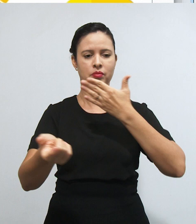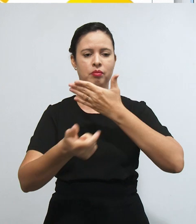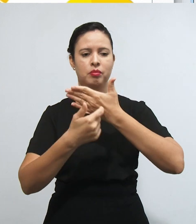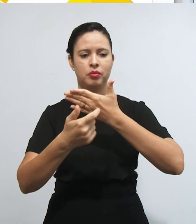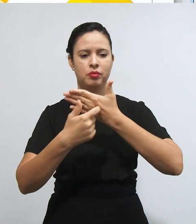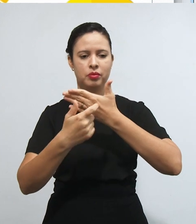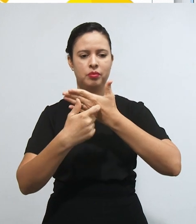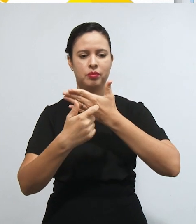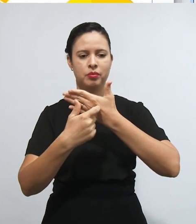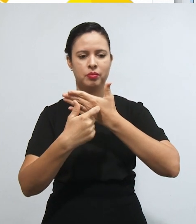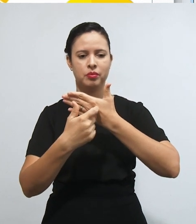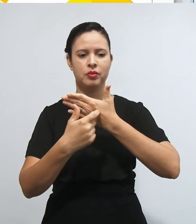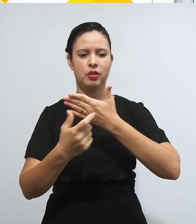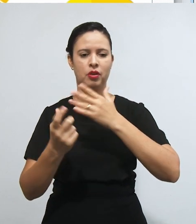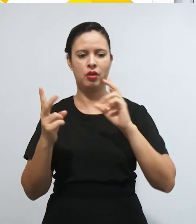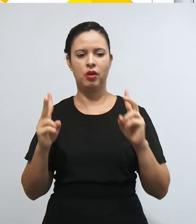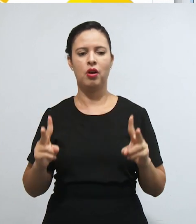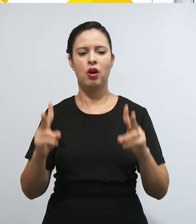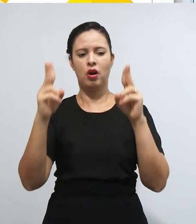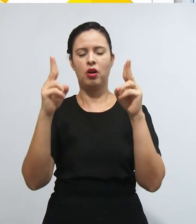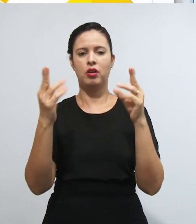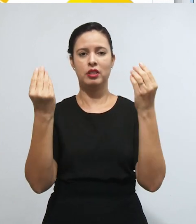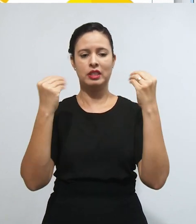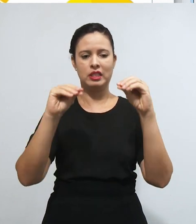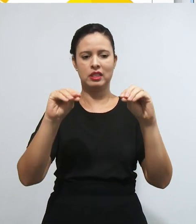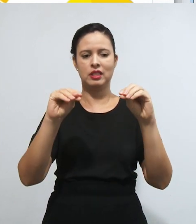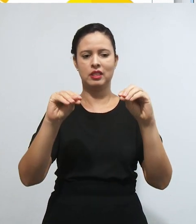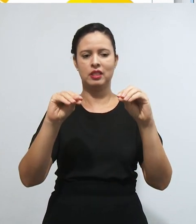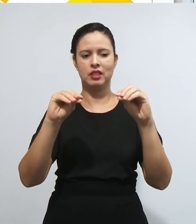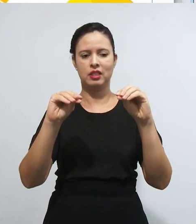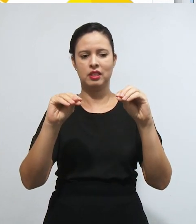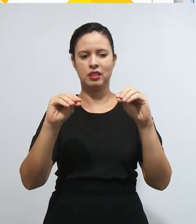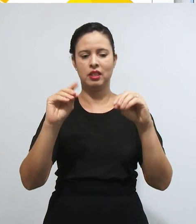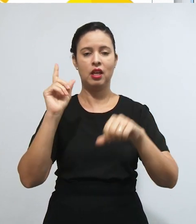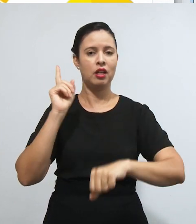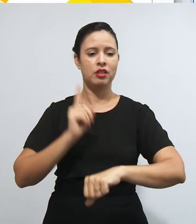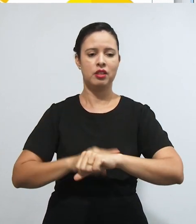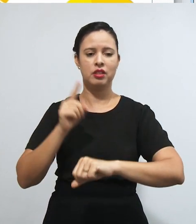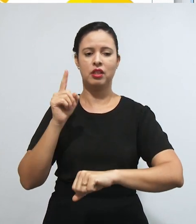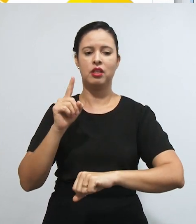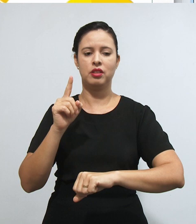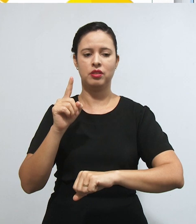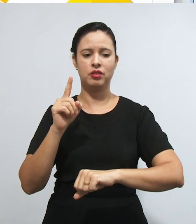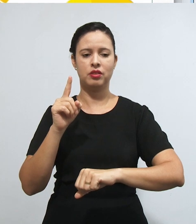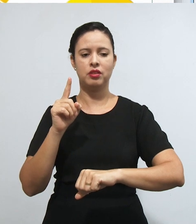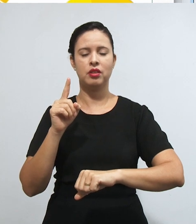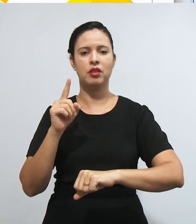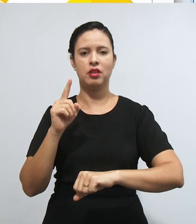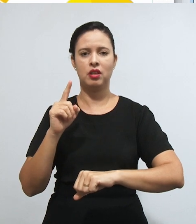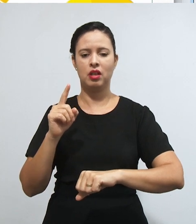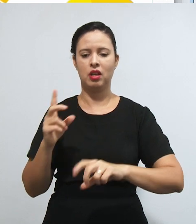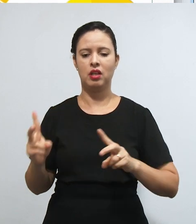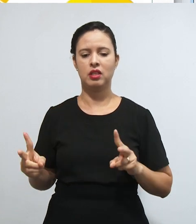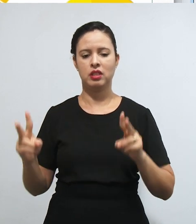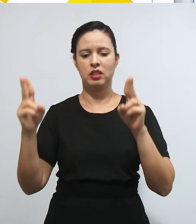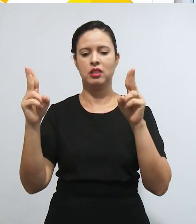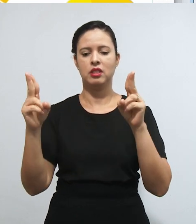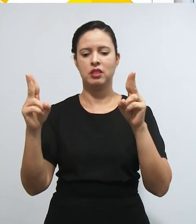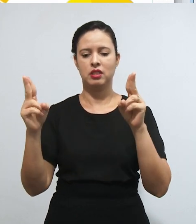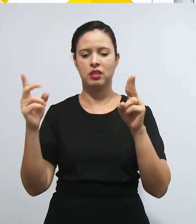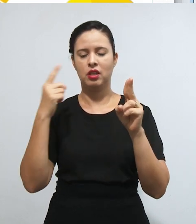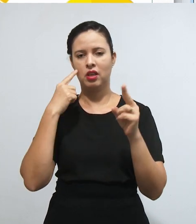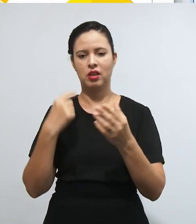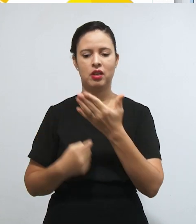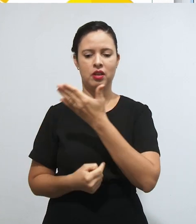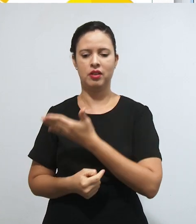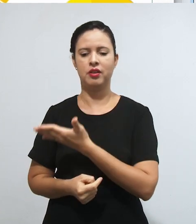aí eu venho aqui, ó, eu vim no menu Inserir instantâneo, né? E eu vim aqui recorte de tela e eu trouxe só o